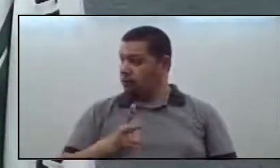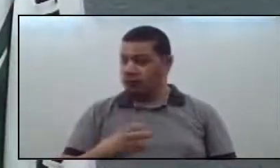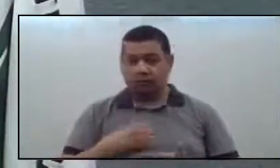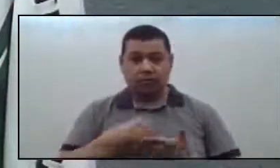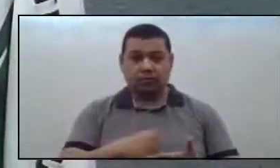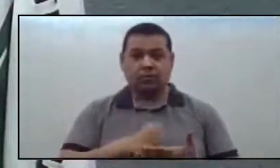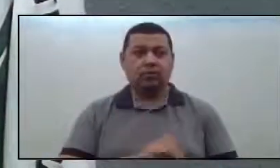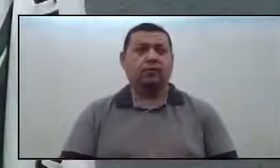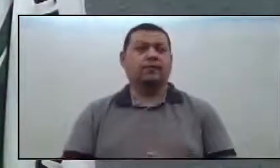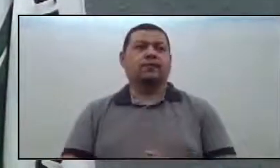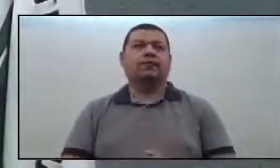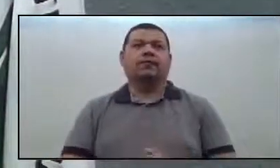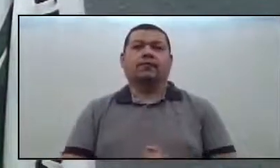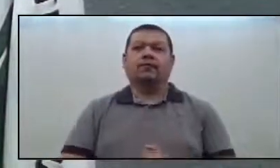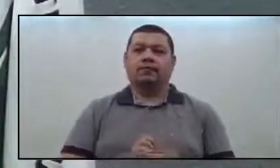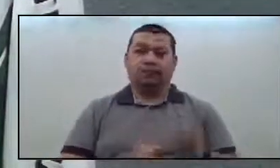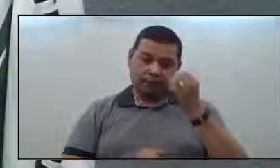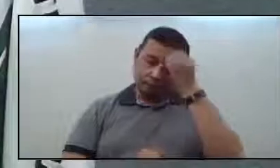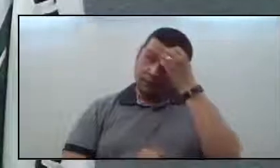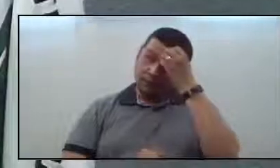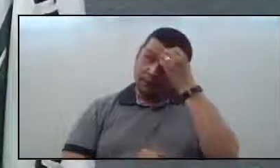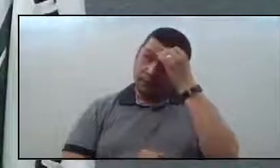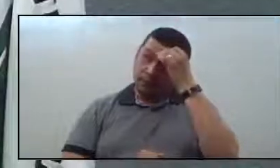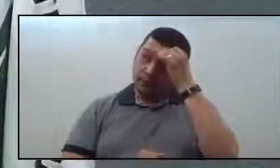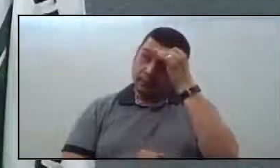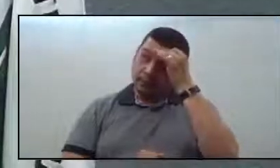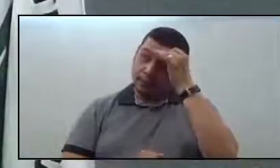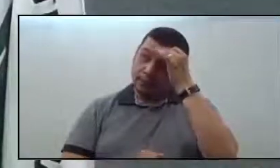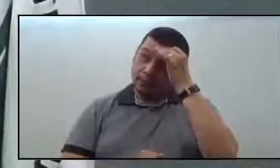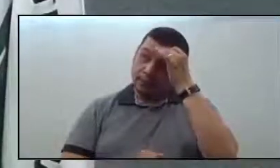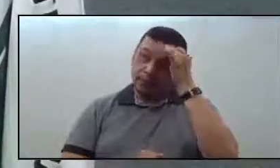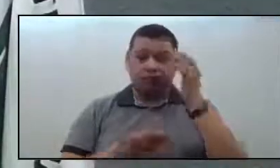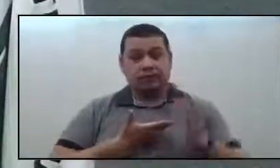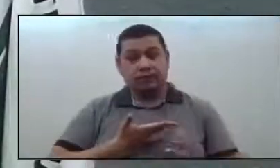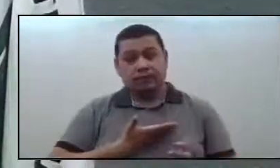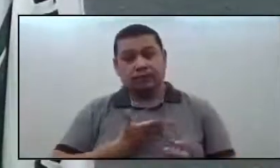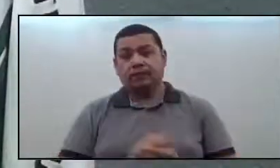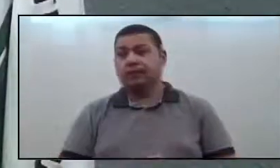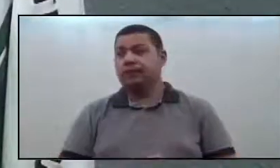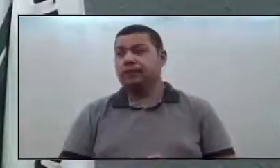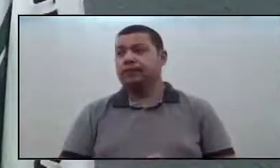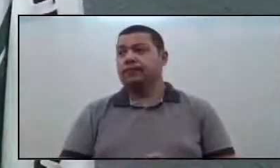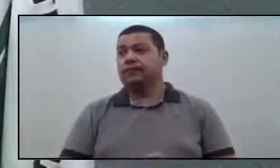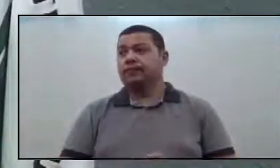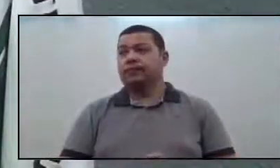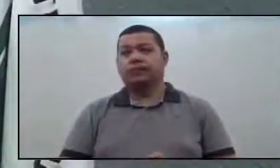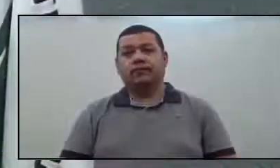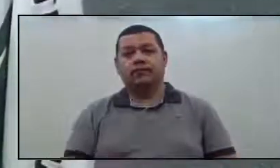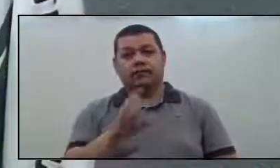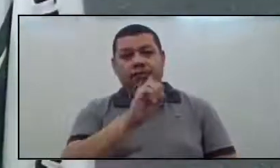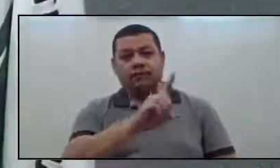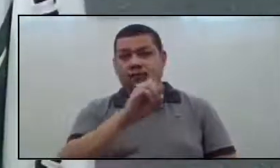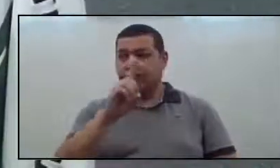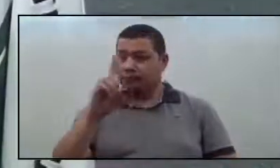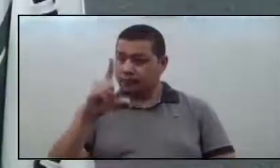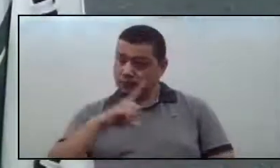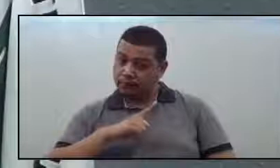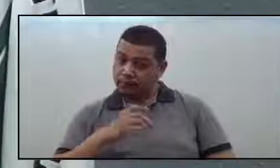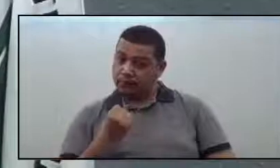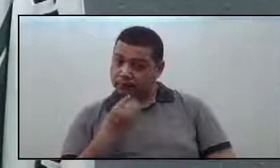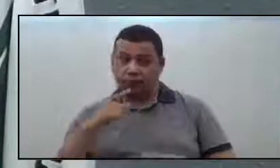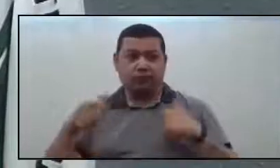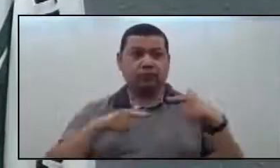colaborar com a gestão desse povo. Meus amigos, em poucas palavras, cada um tem um modo de trabalhar, cada